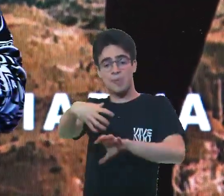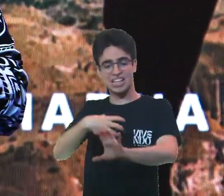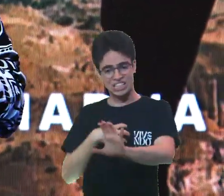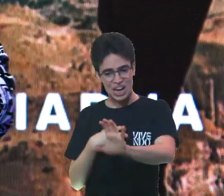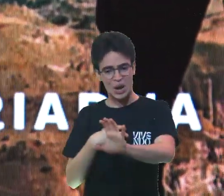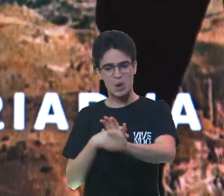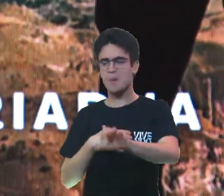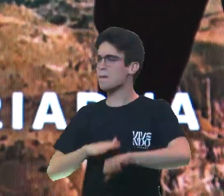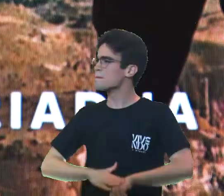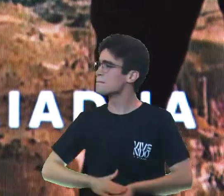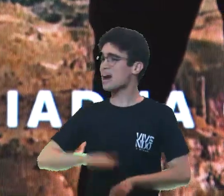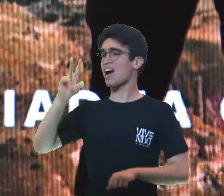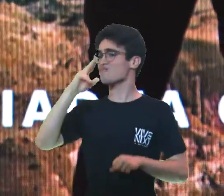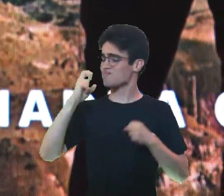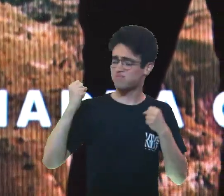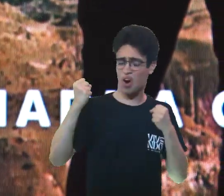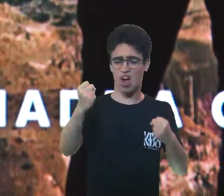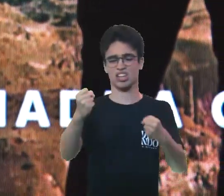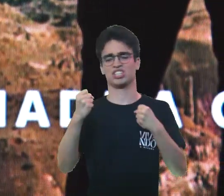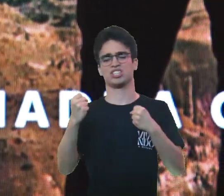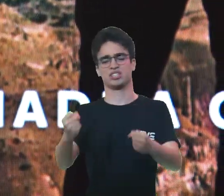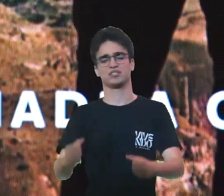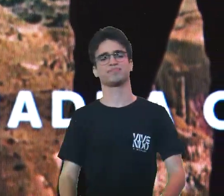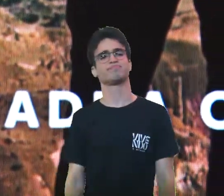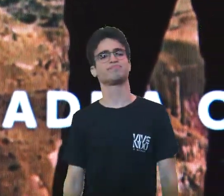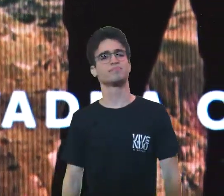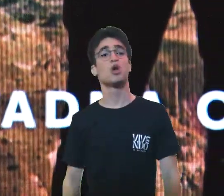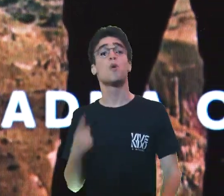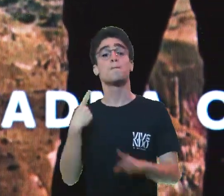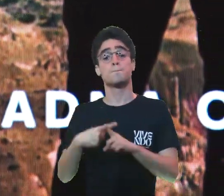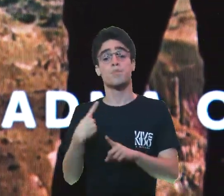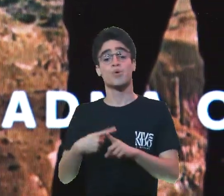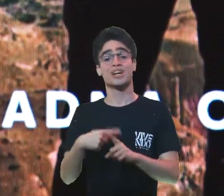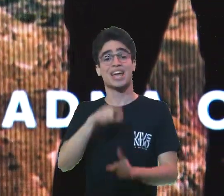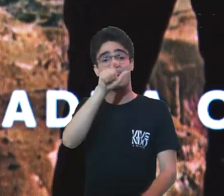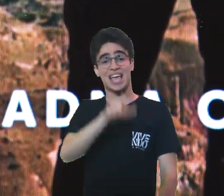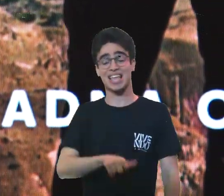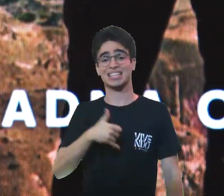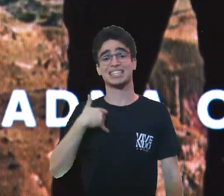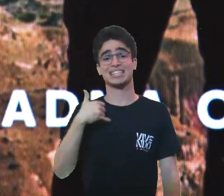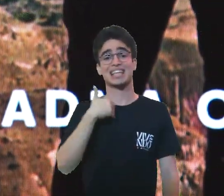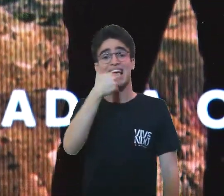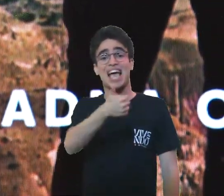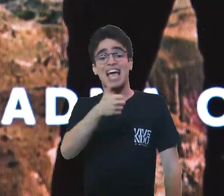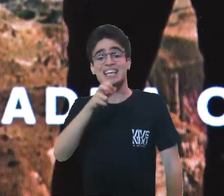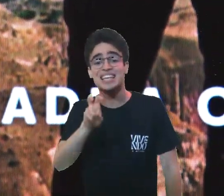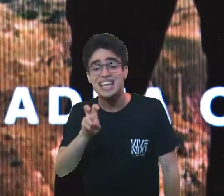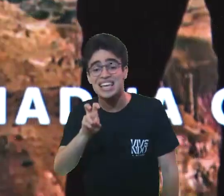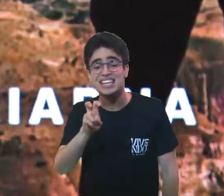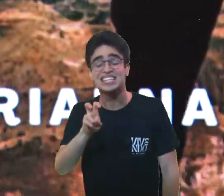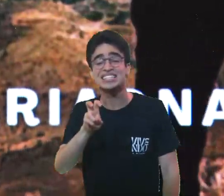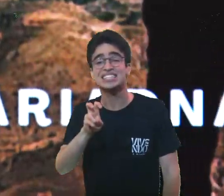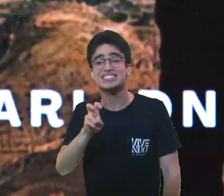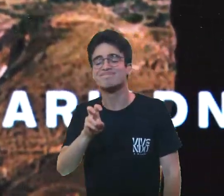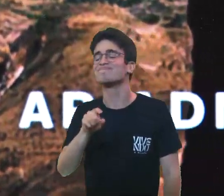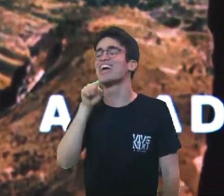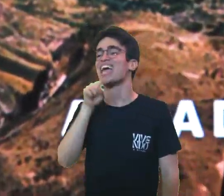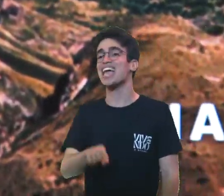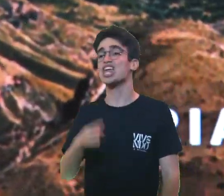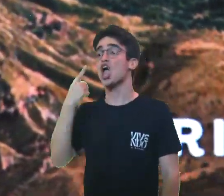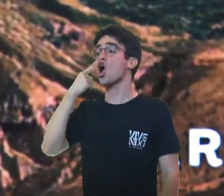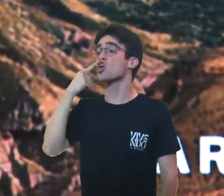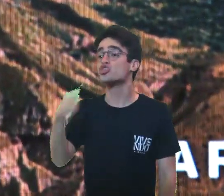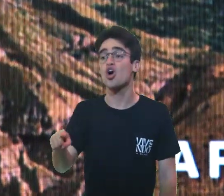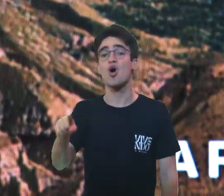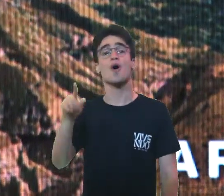acirrada em todo o tempo. Porque um menino de 15 anos encontrou uma causa